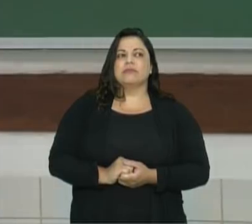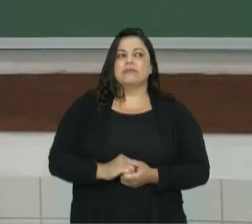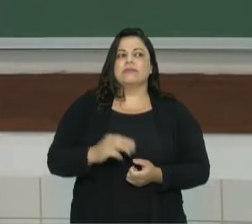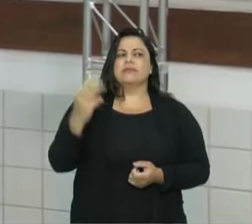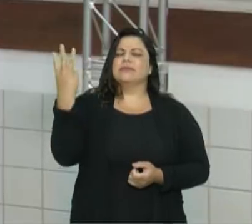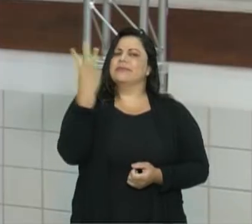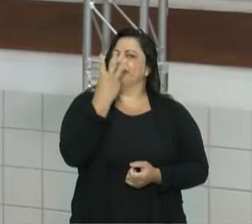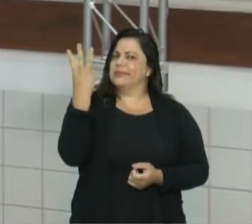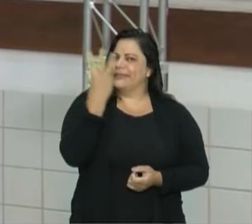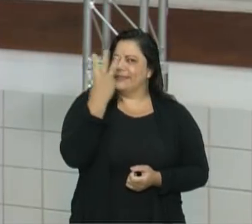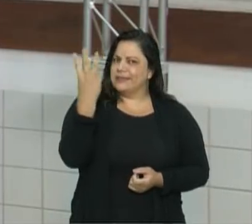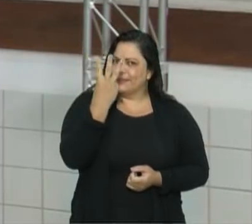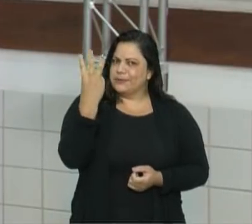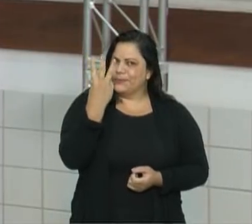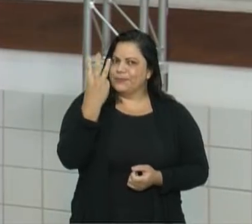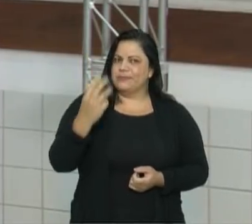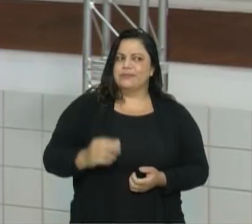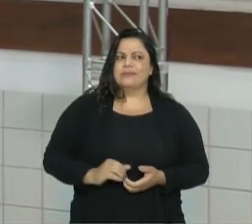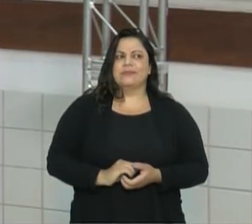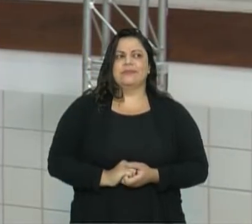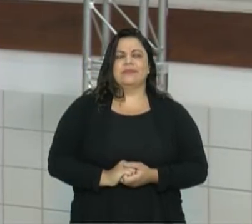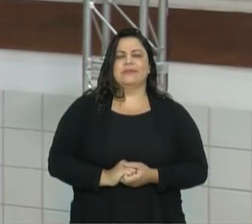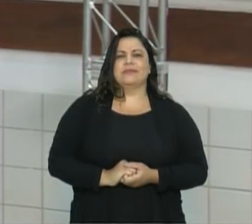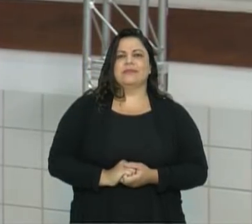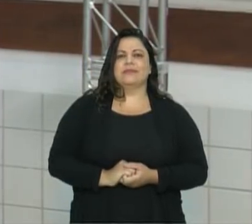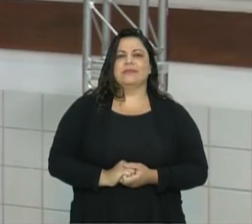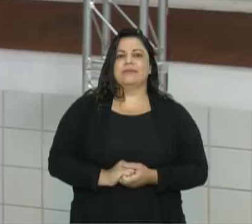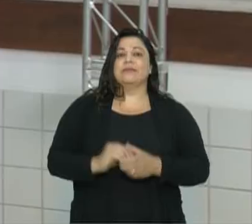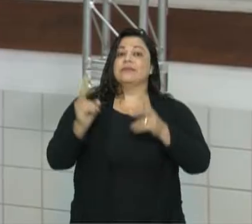E terceira situação.